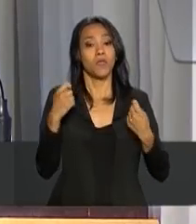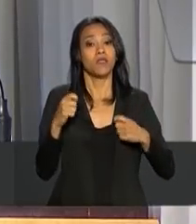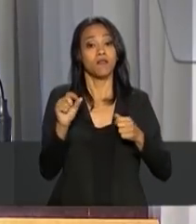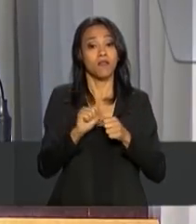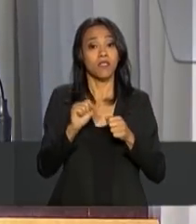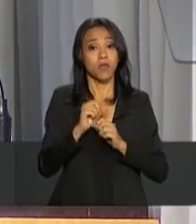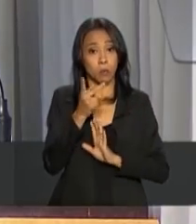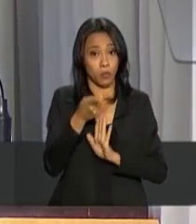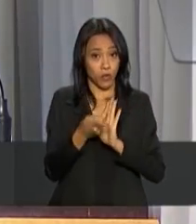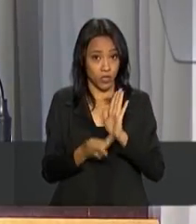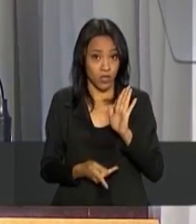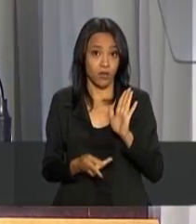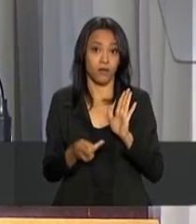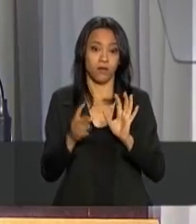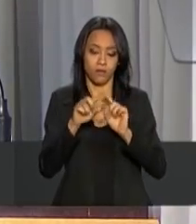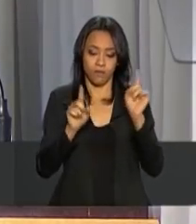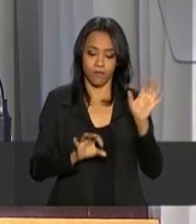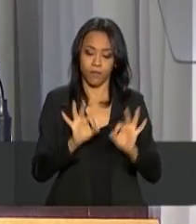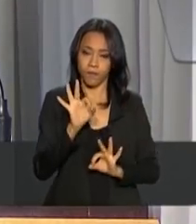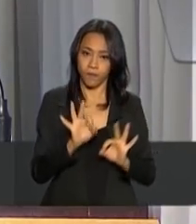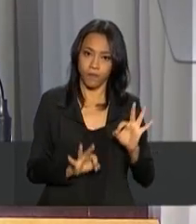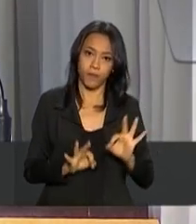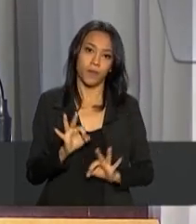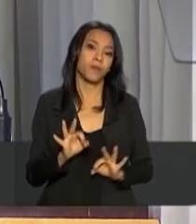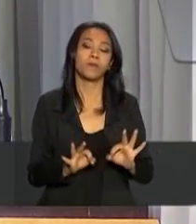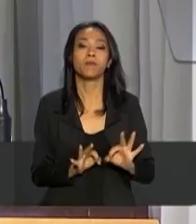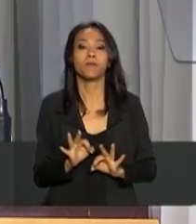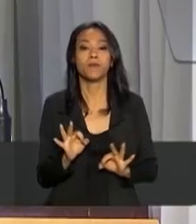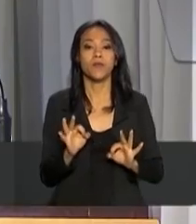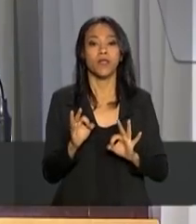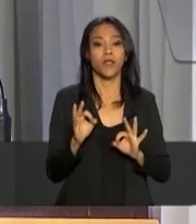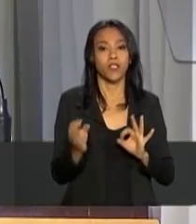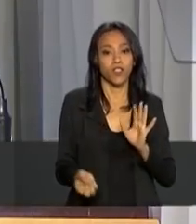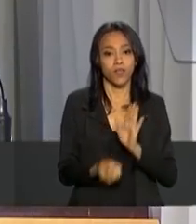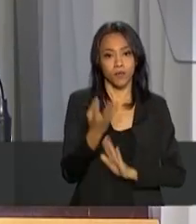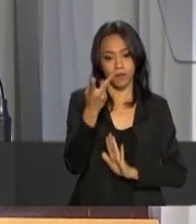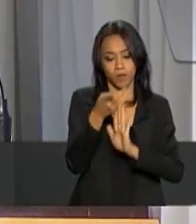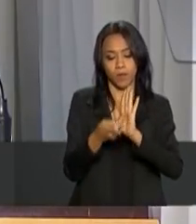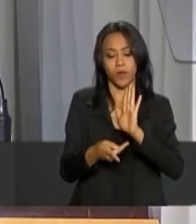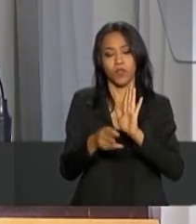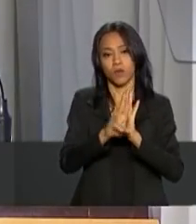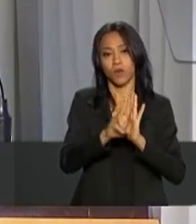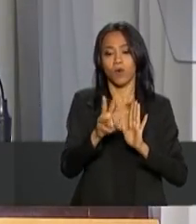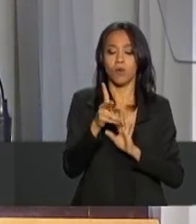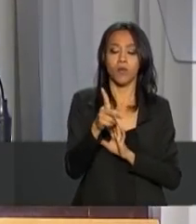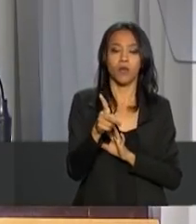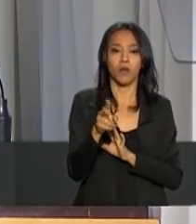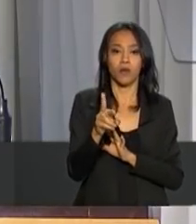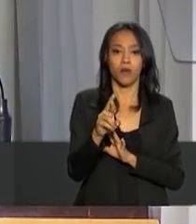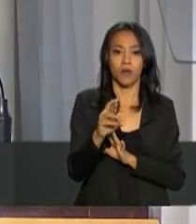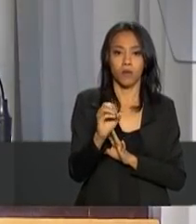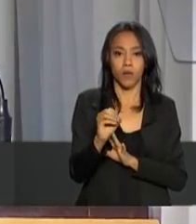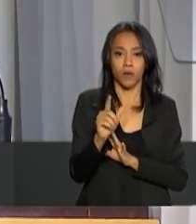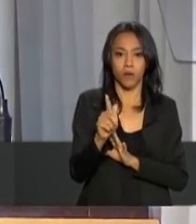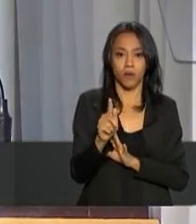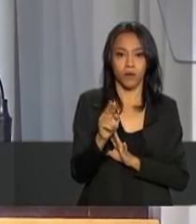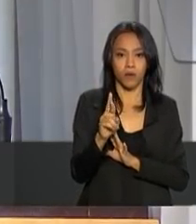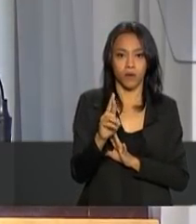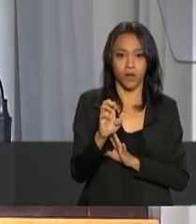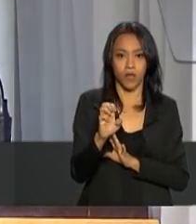nós instituímos, chamado precisamente Progredir. Mas antes nós chamamos empresários dos mais variados